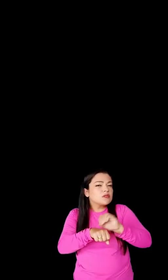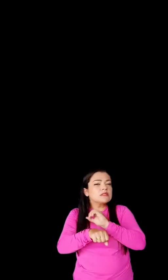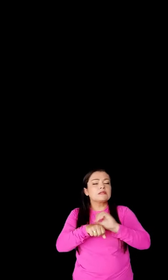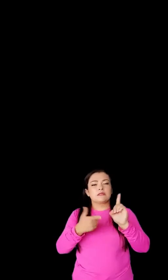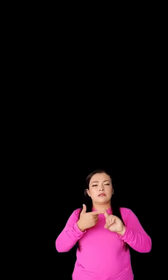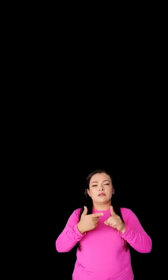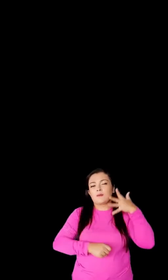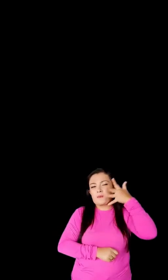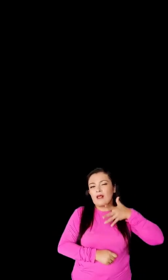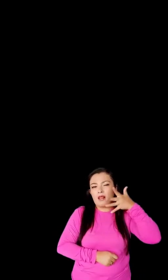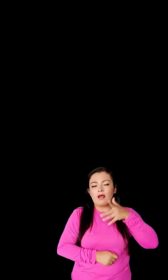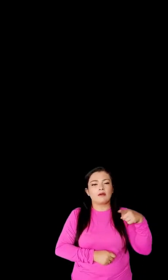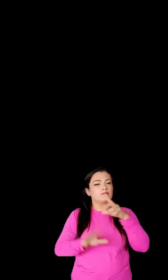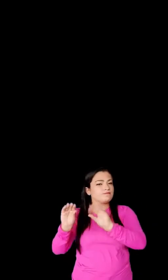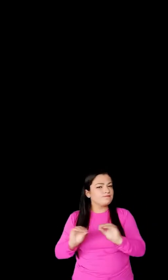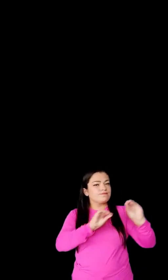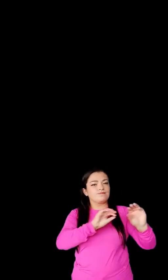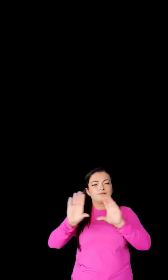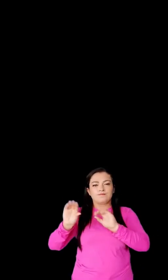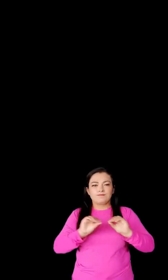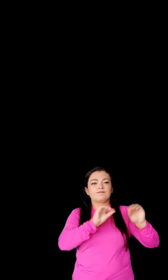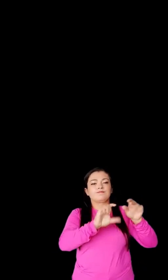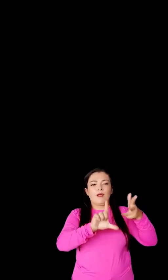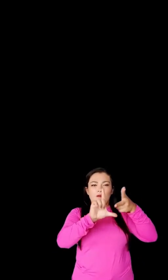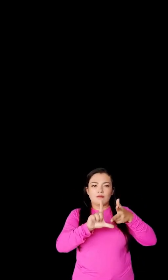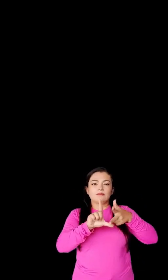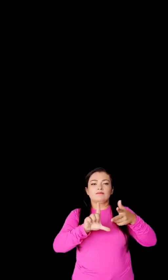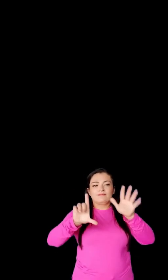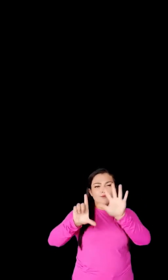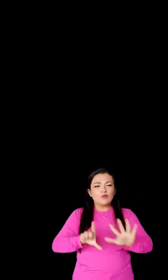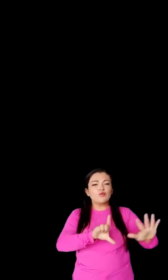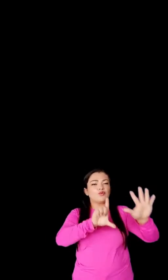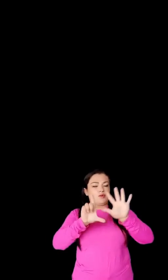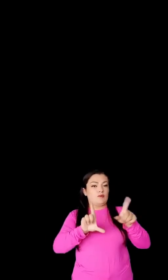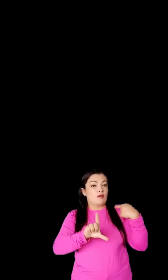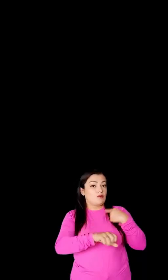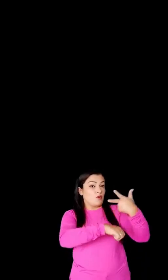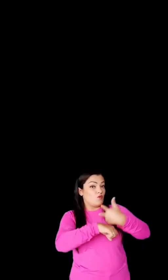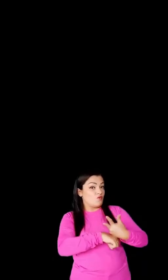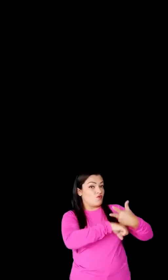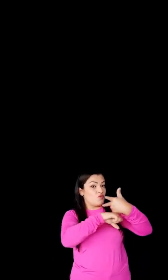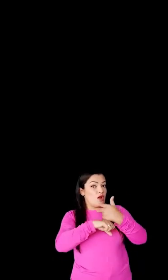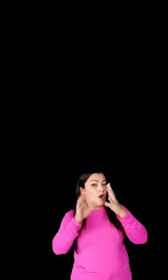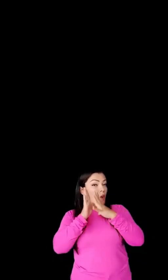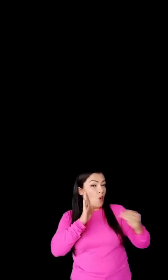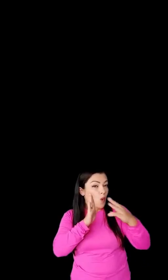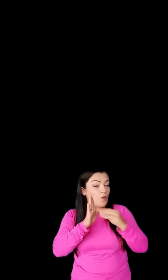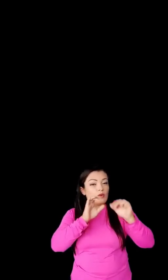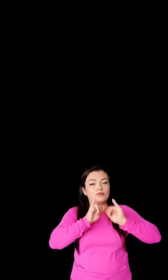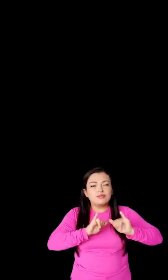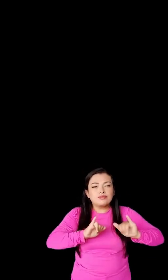como palestras, nós tivemos que fazer todas elas via as plataformas, filmando, levando ao